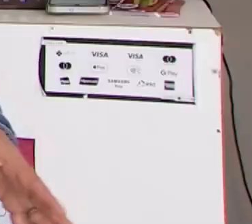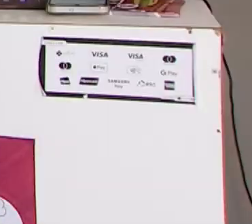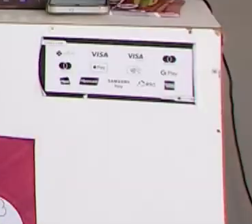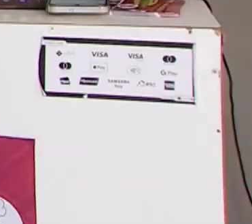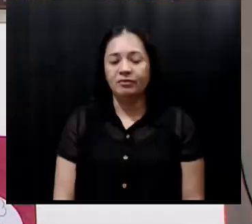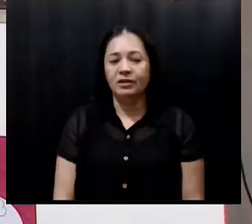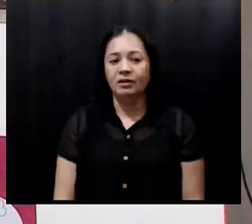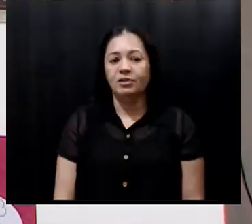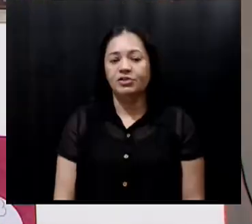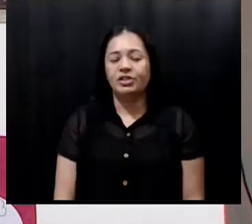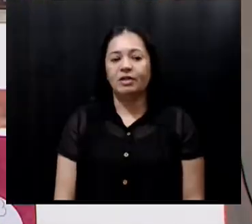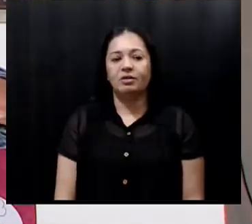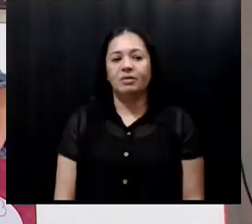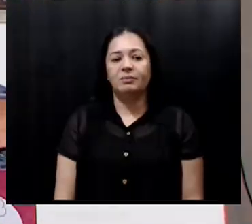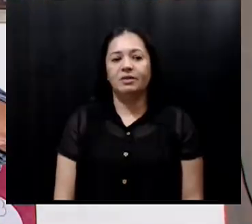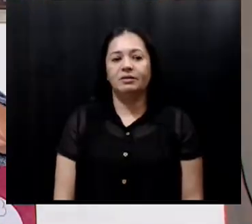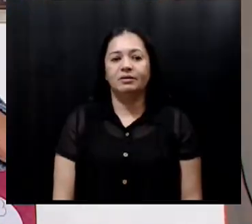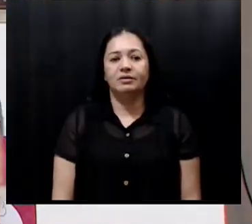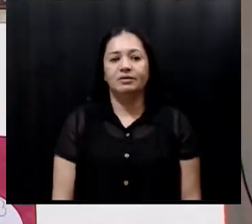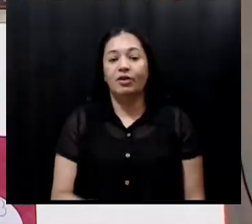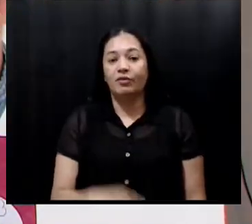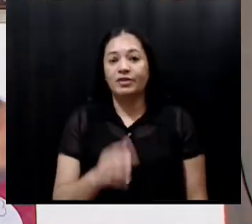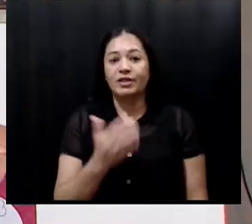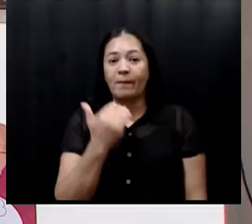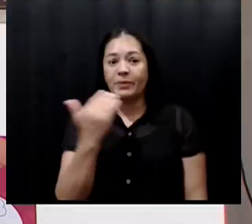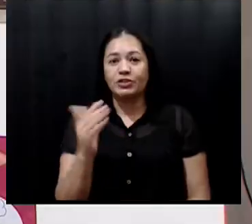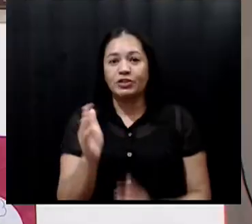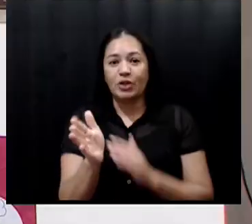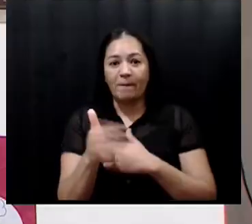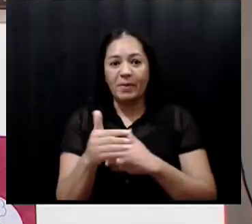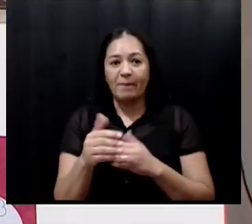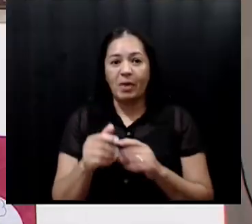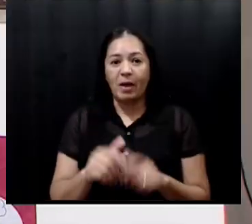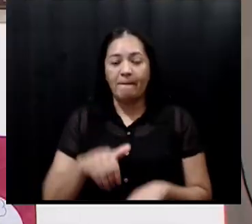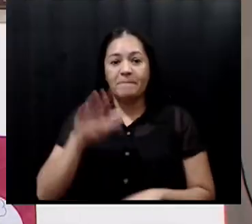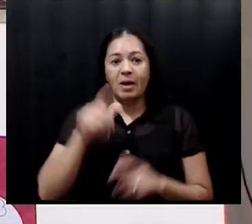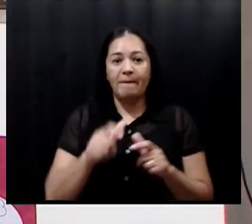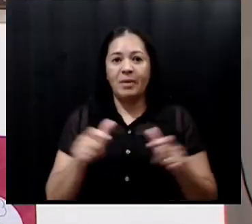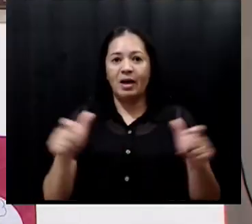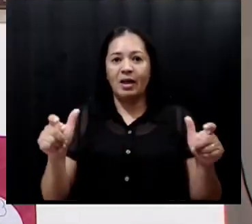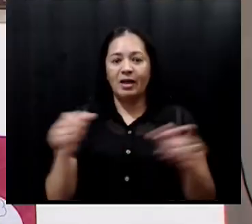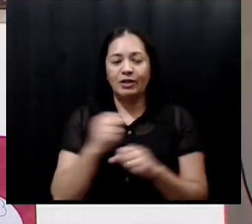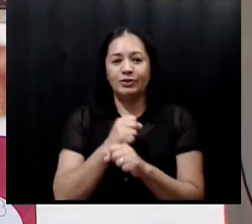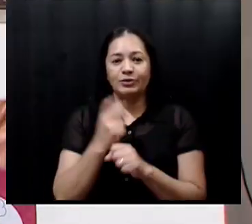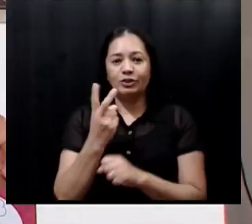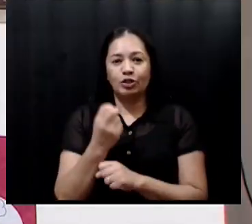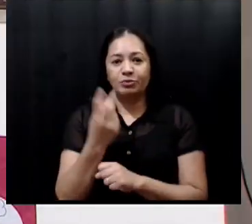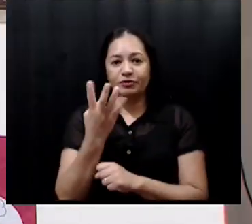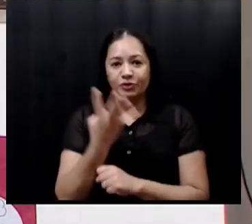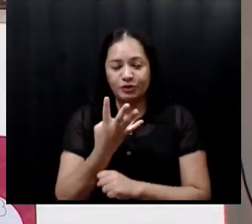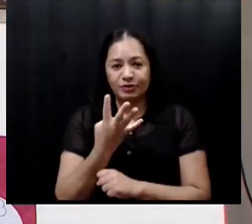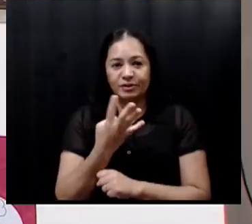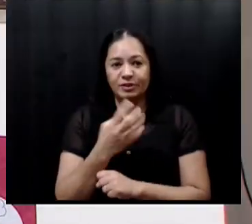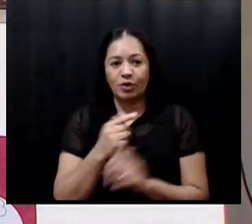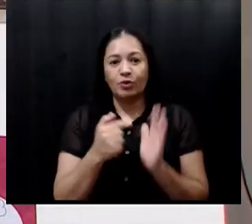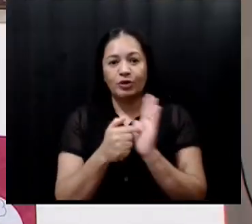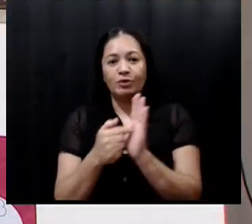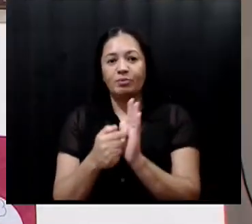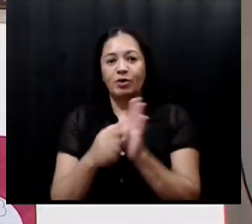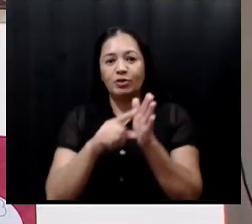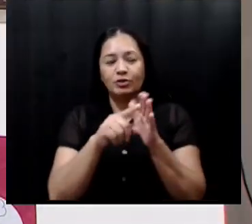Os pedidos de marmitas foram os que mais cresceram em 2024, é o que aponta um serviço de entrega